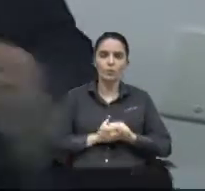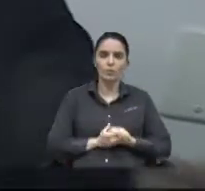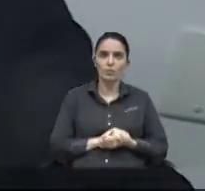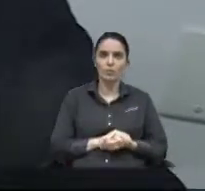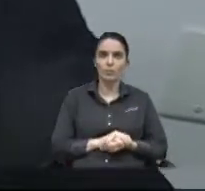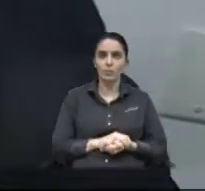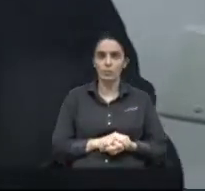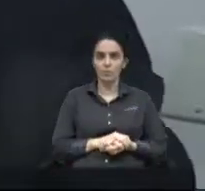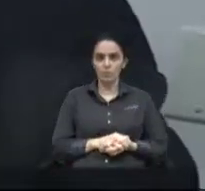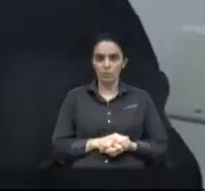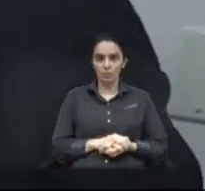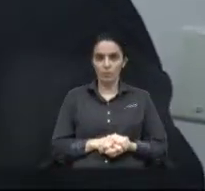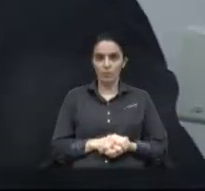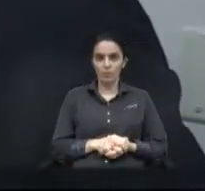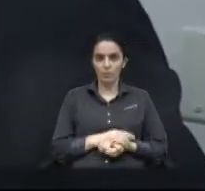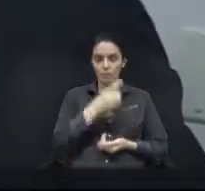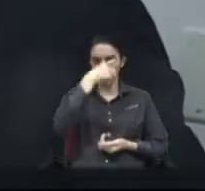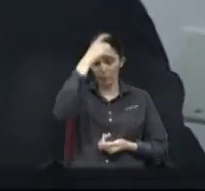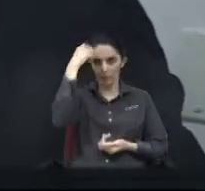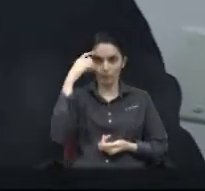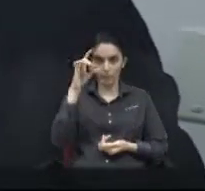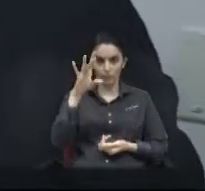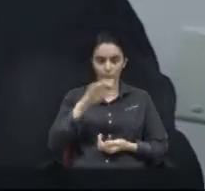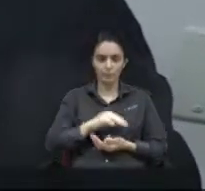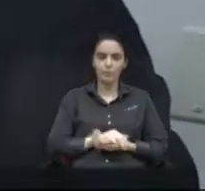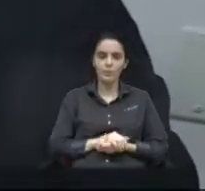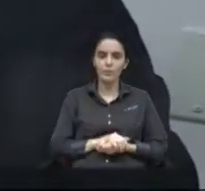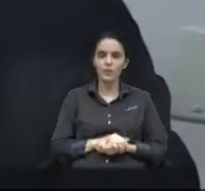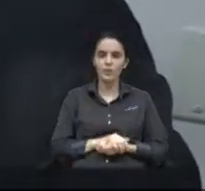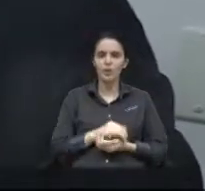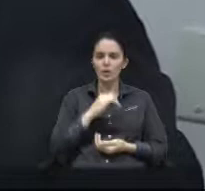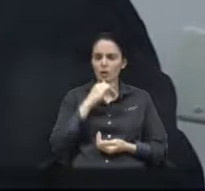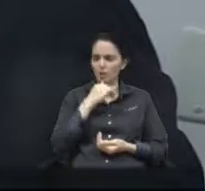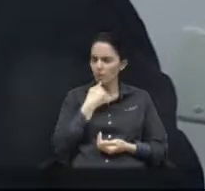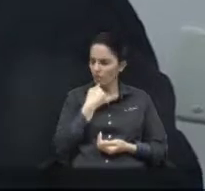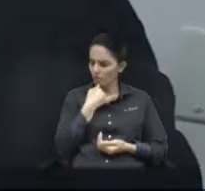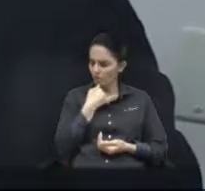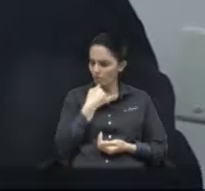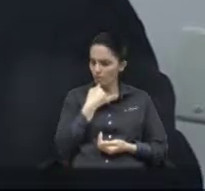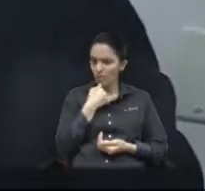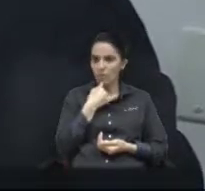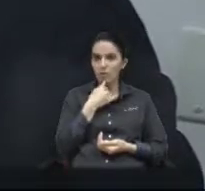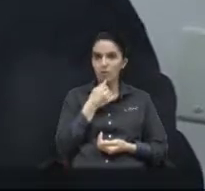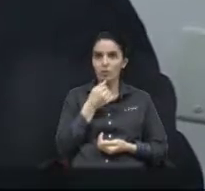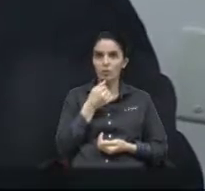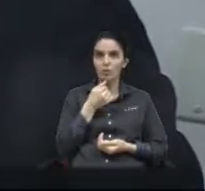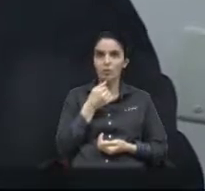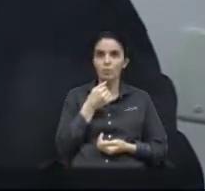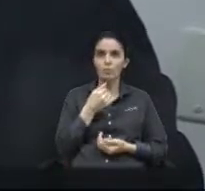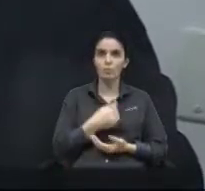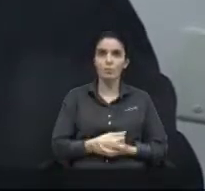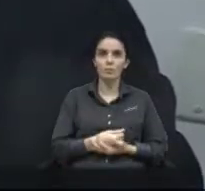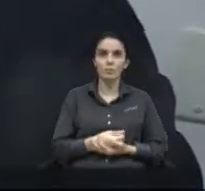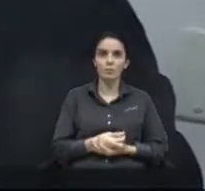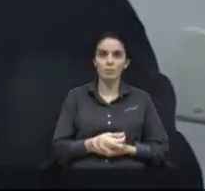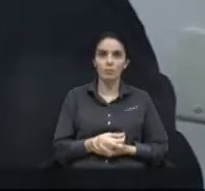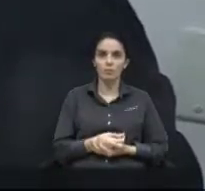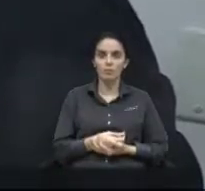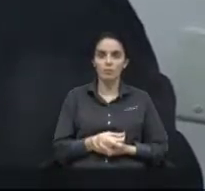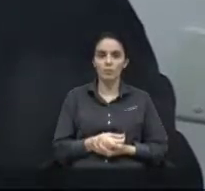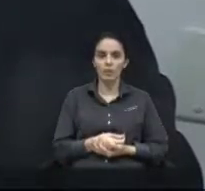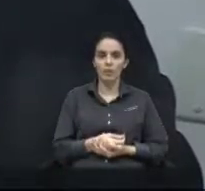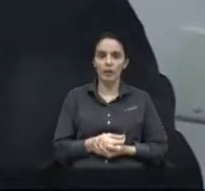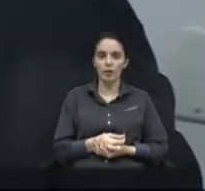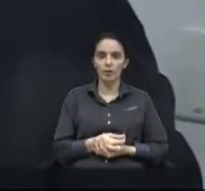das coisas que eu tenho falado aqui que me entristece profundamente de nós temos perdido o comando aqui de limeira